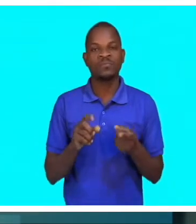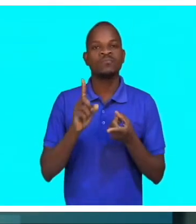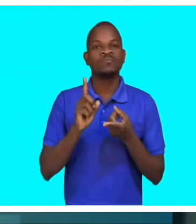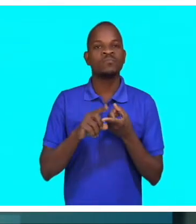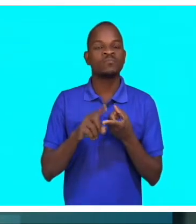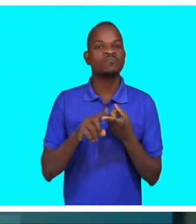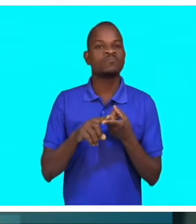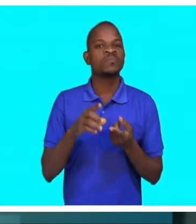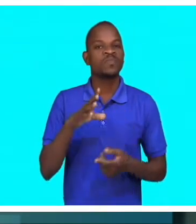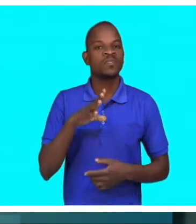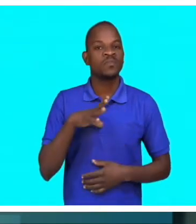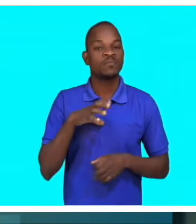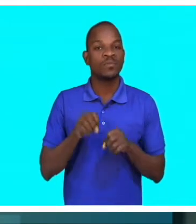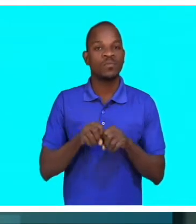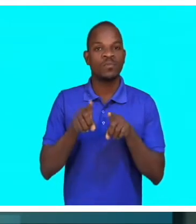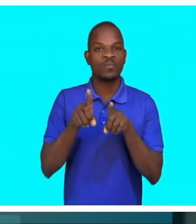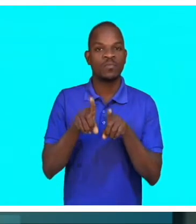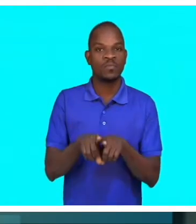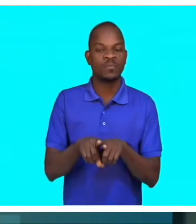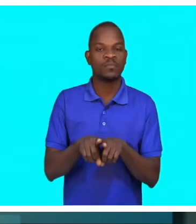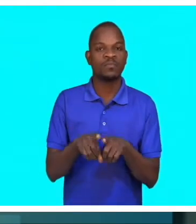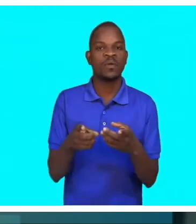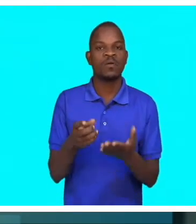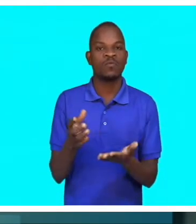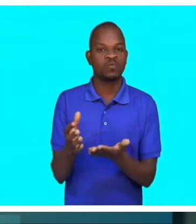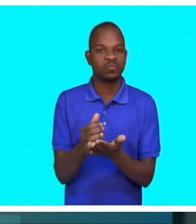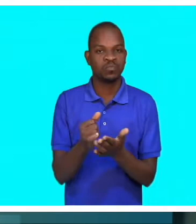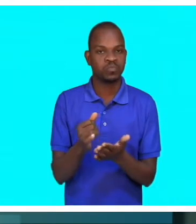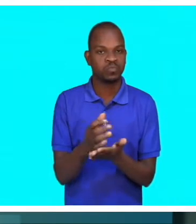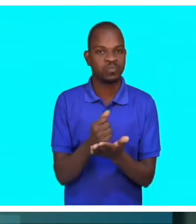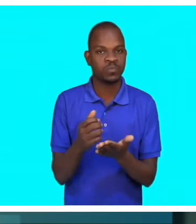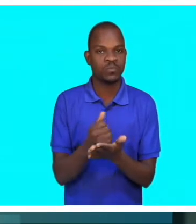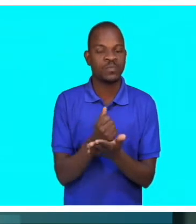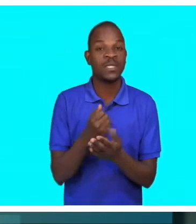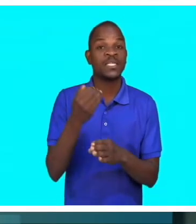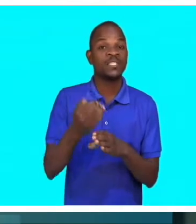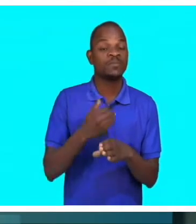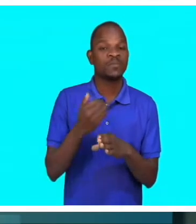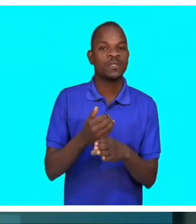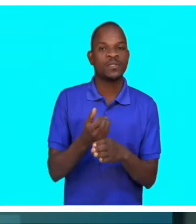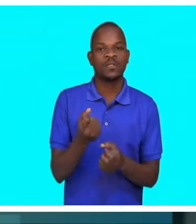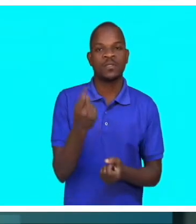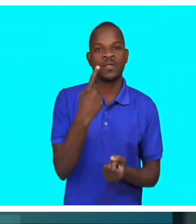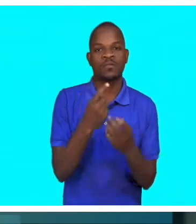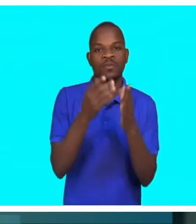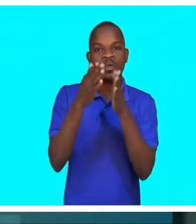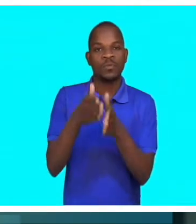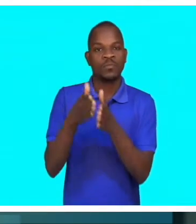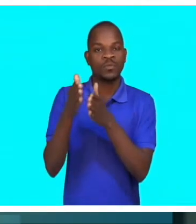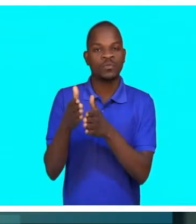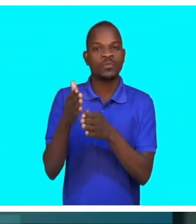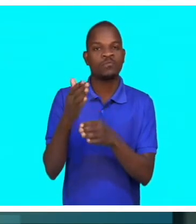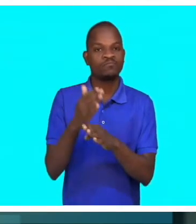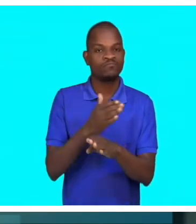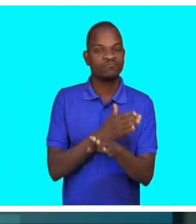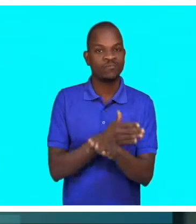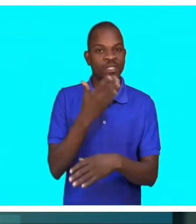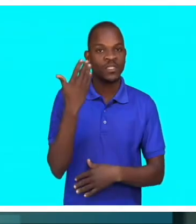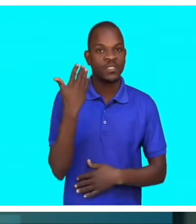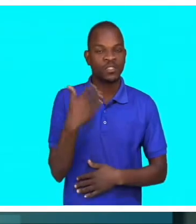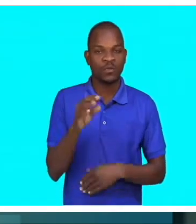tivemos a oportunidade de colher alguma experiência de algumas colegas, de alguns colegas